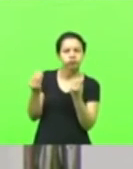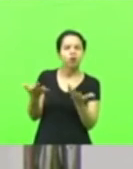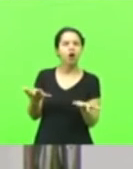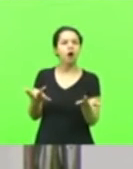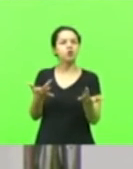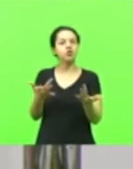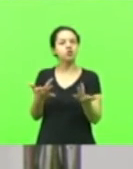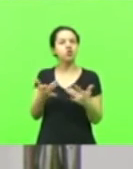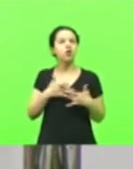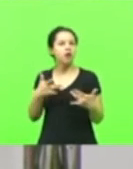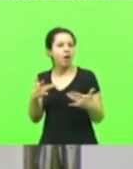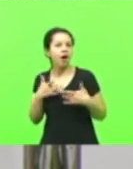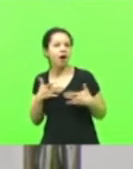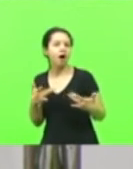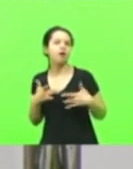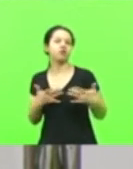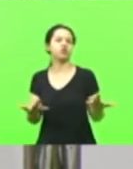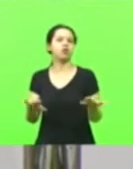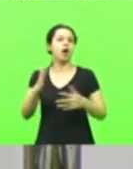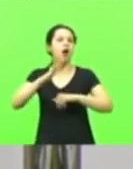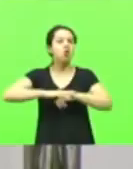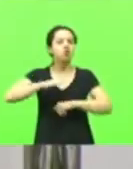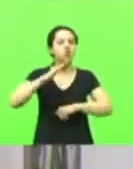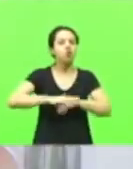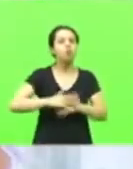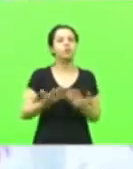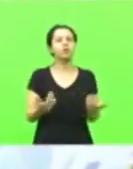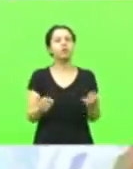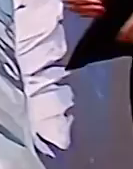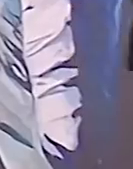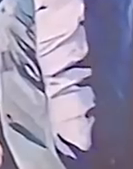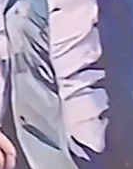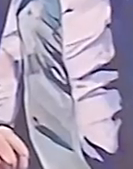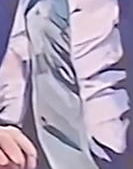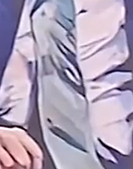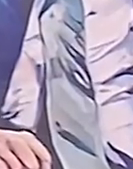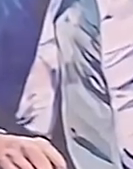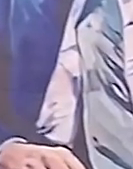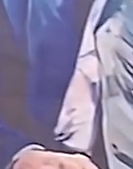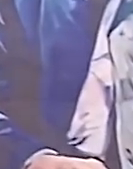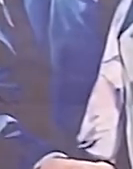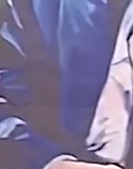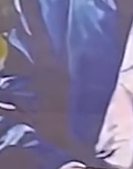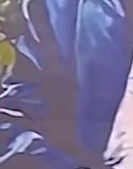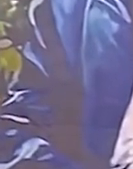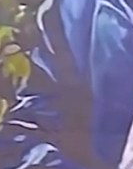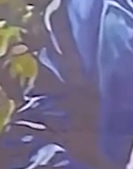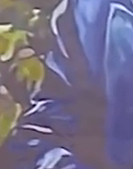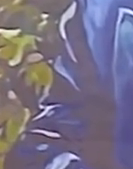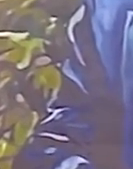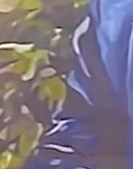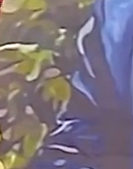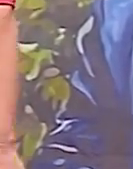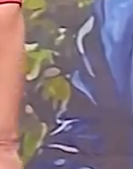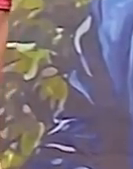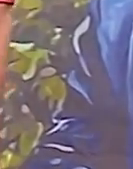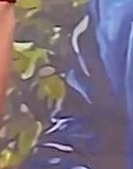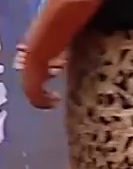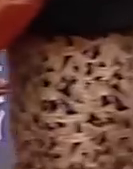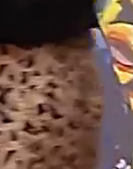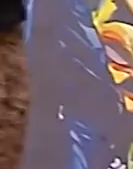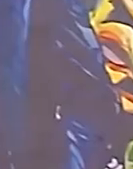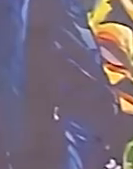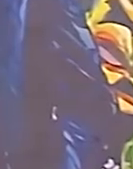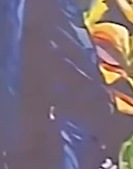a Pedagogia da Autonomia EA Pedagogia da Esperança durante a sessão solene entidades e profissionais